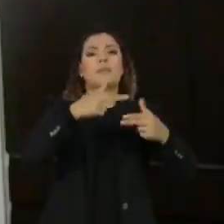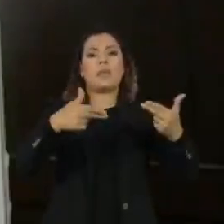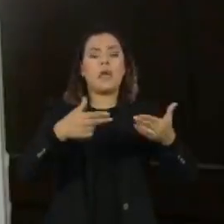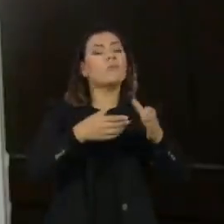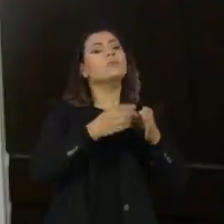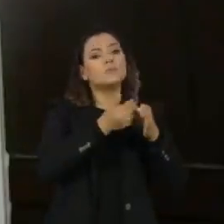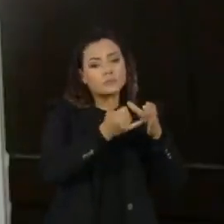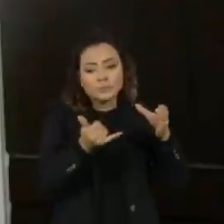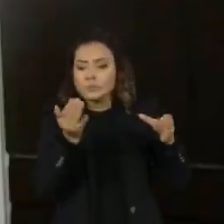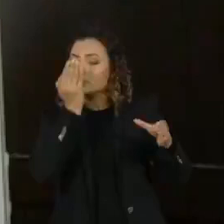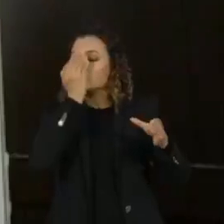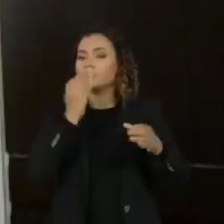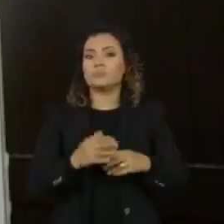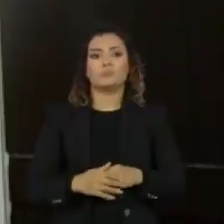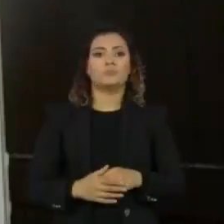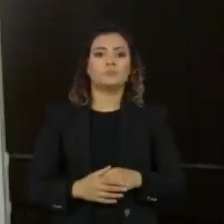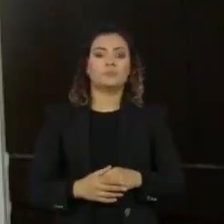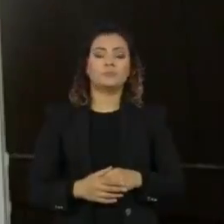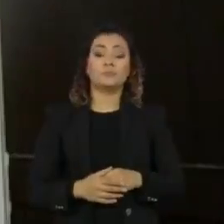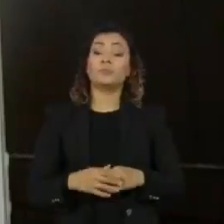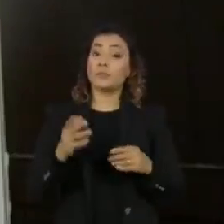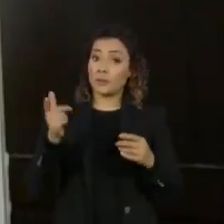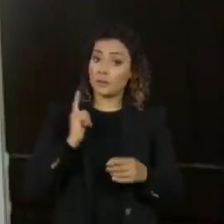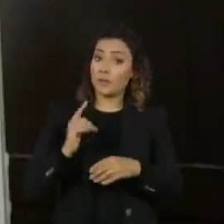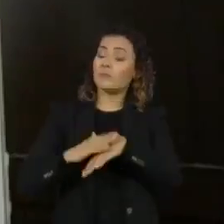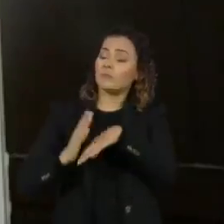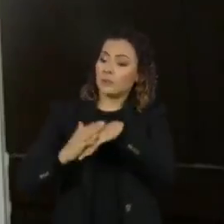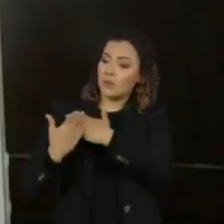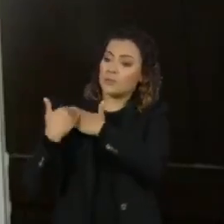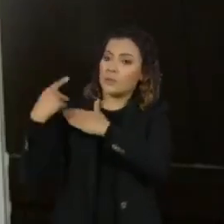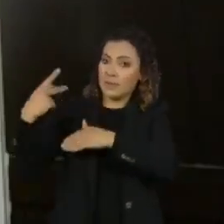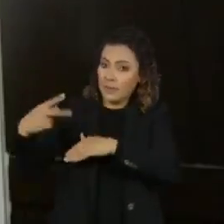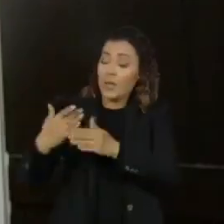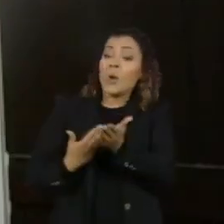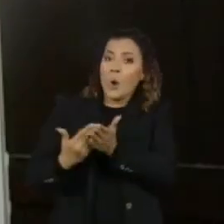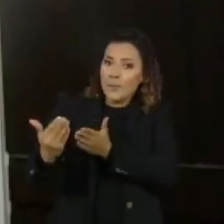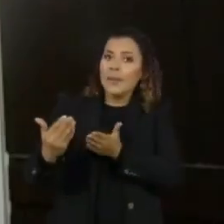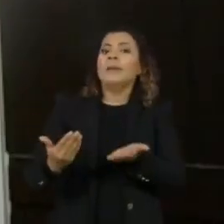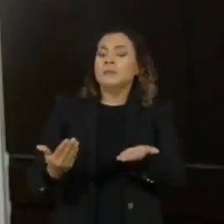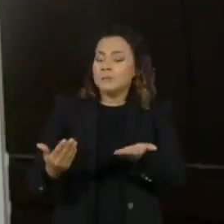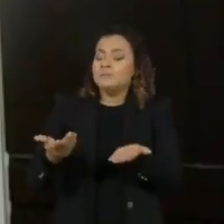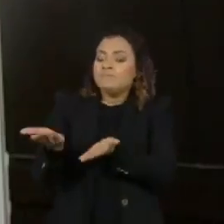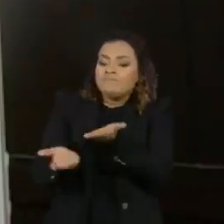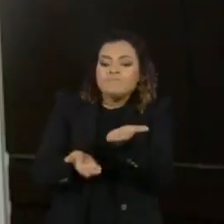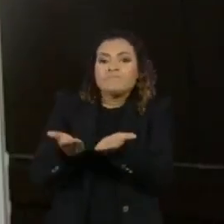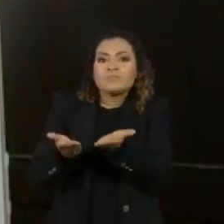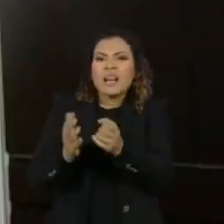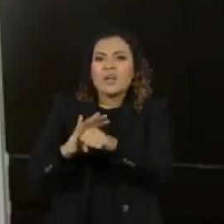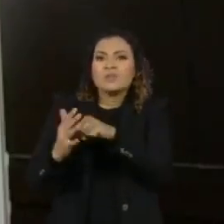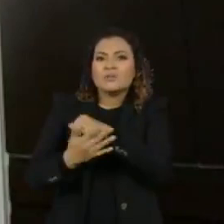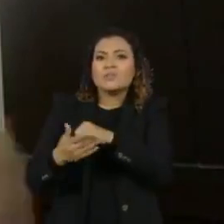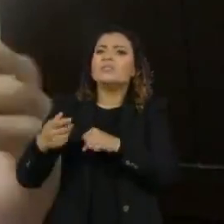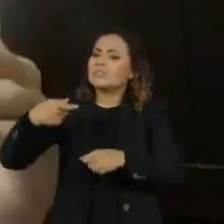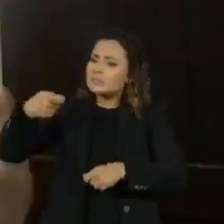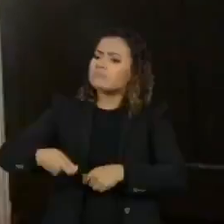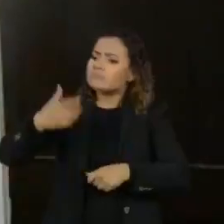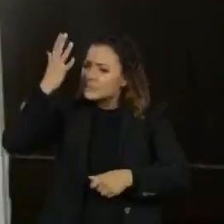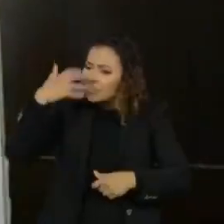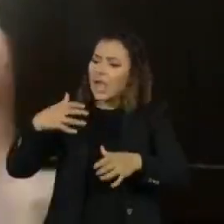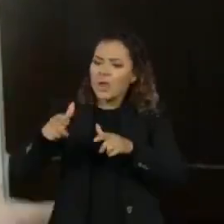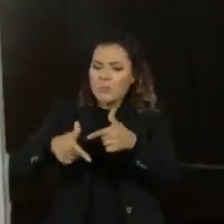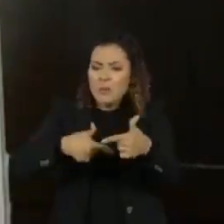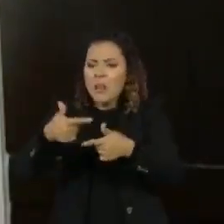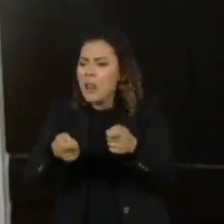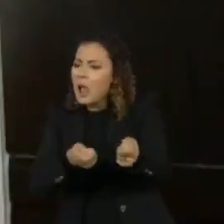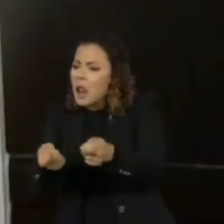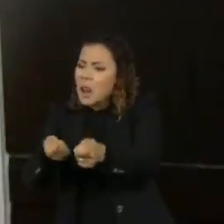a sua oportunidade com relação ao início da pandemia, começou literalmente a tratar a pandemia de forma séria e rigorosa, inclusive